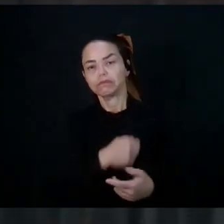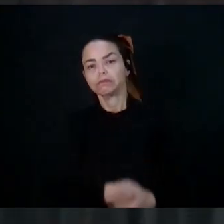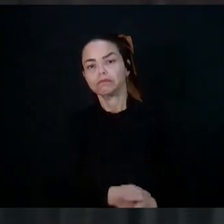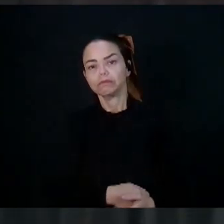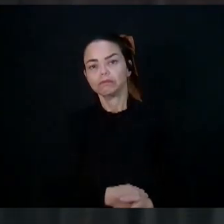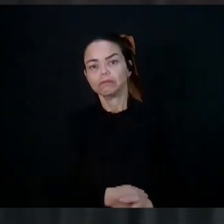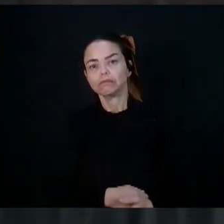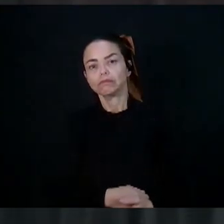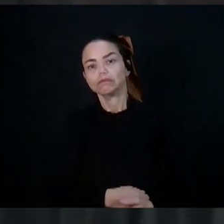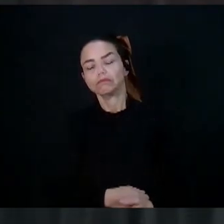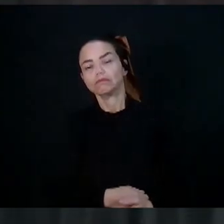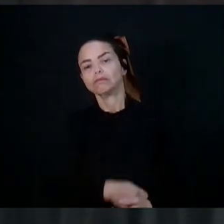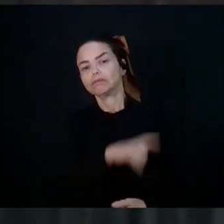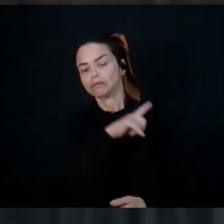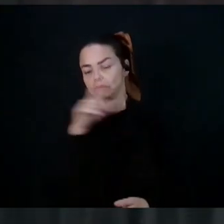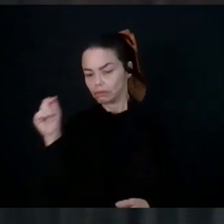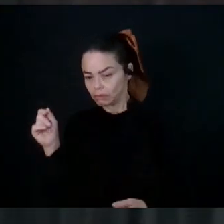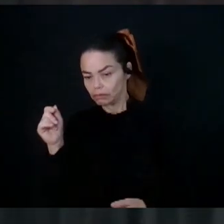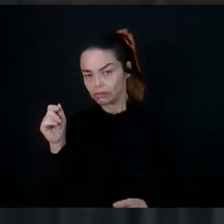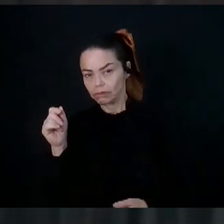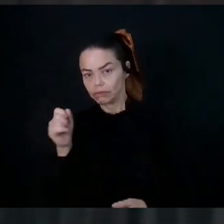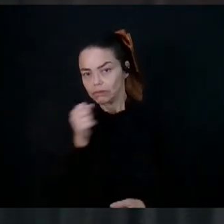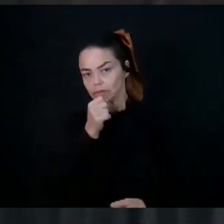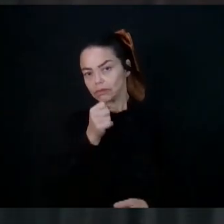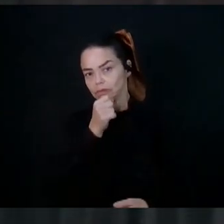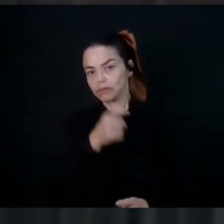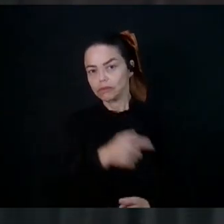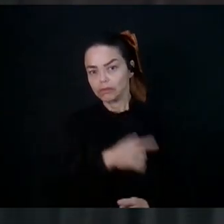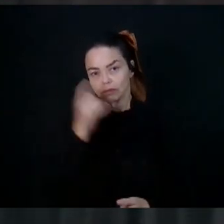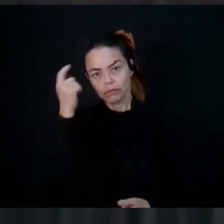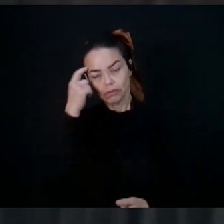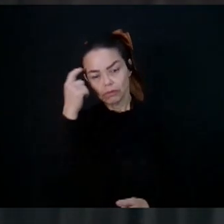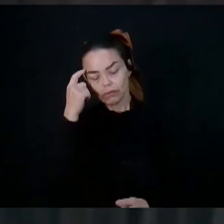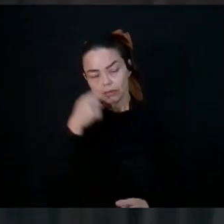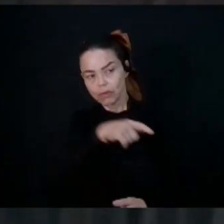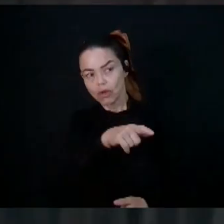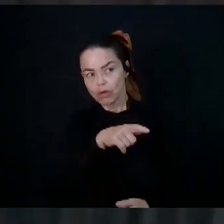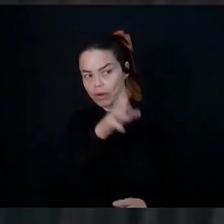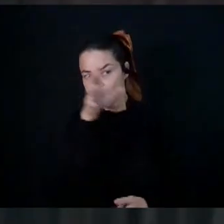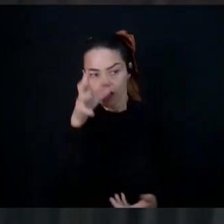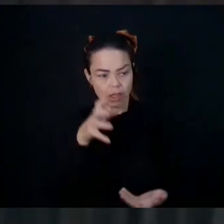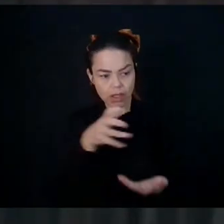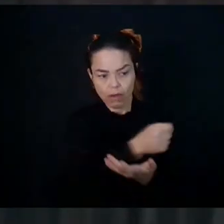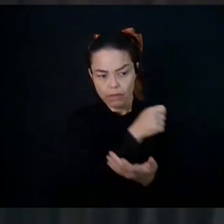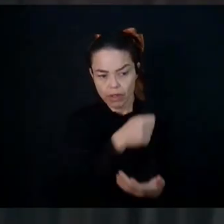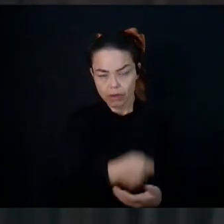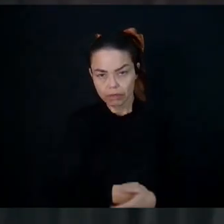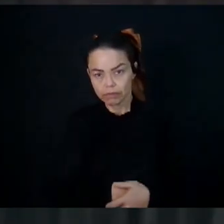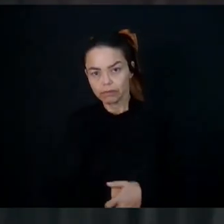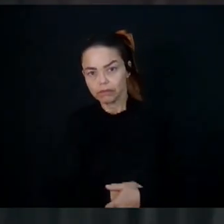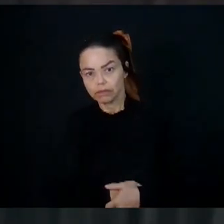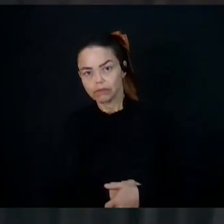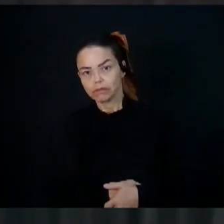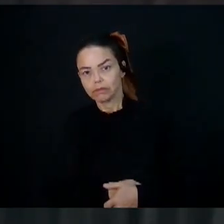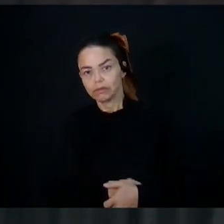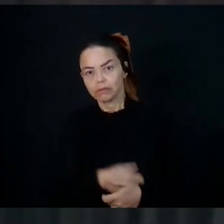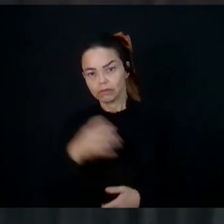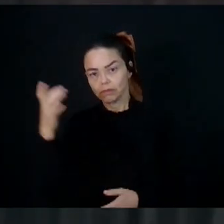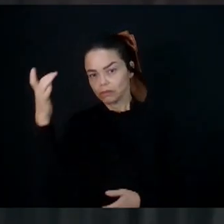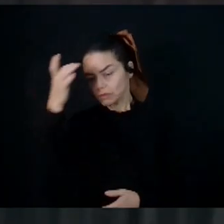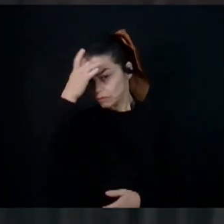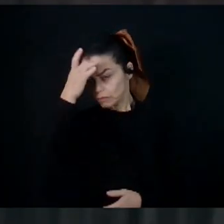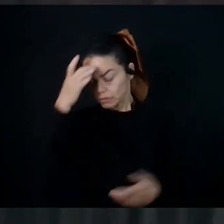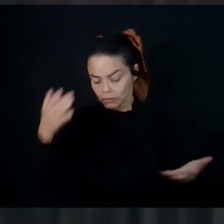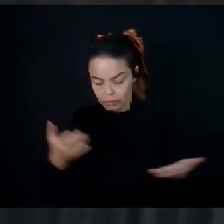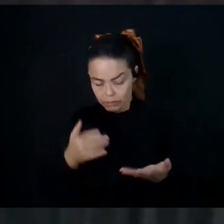quando eu chego a ser entrevistada, na hora eu nem pensei, eu só fiz. Então, ter essa consciência agora, como nós estamos